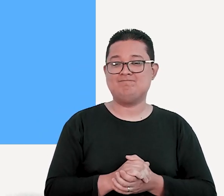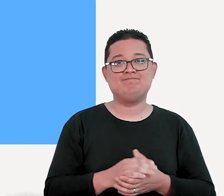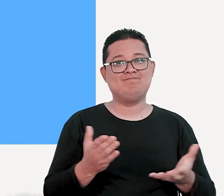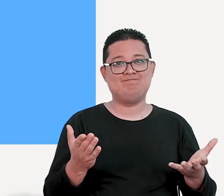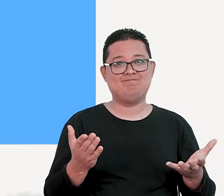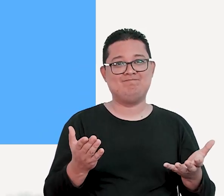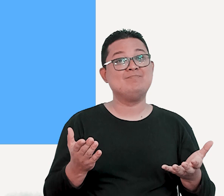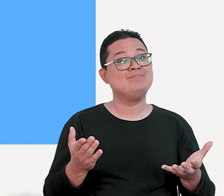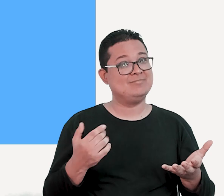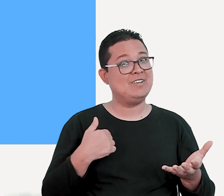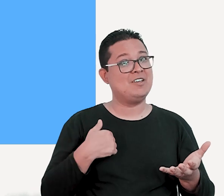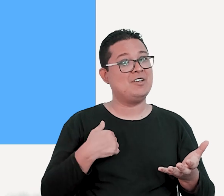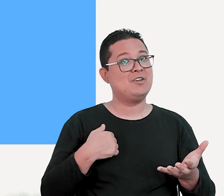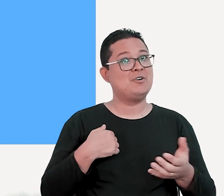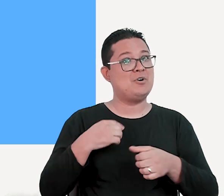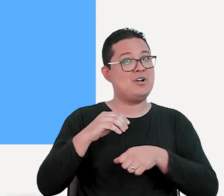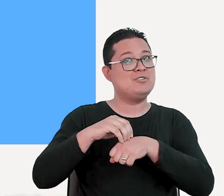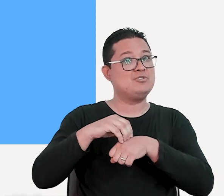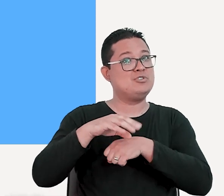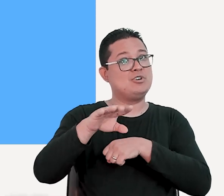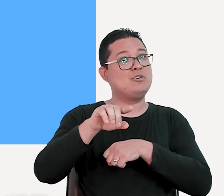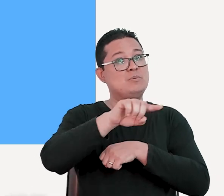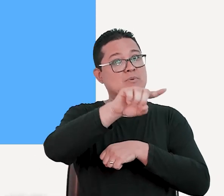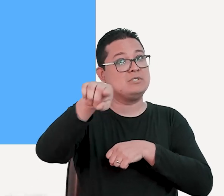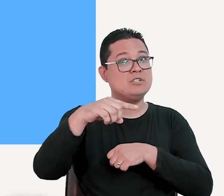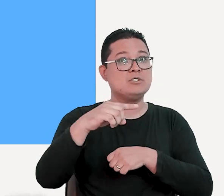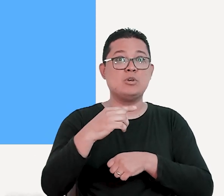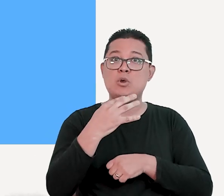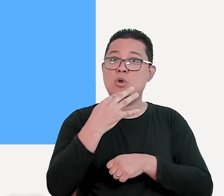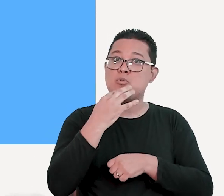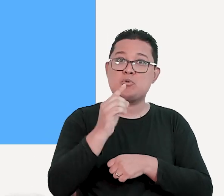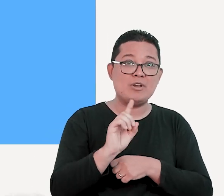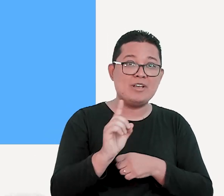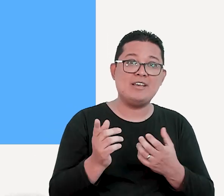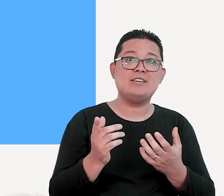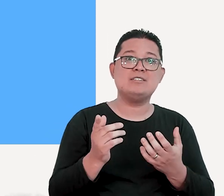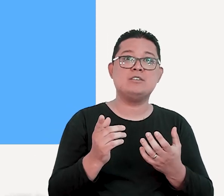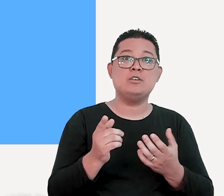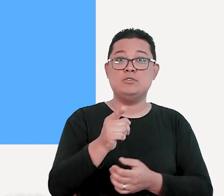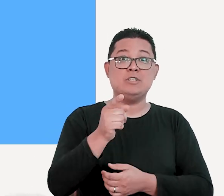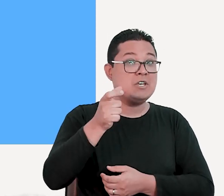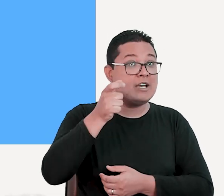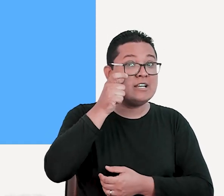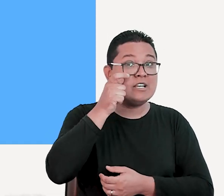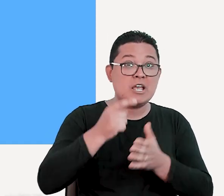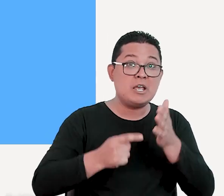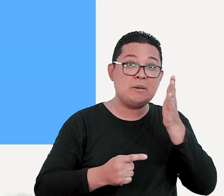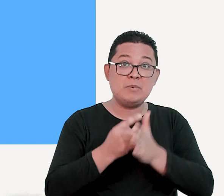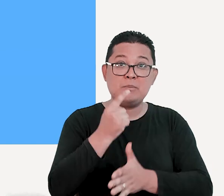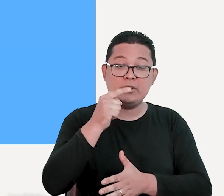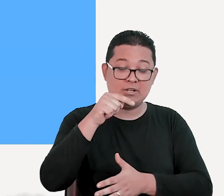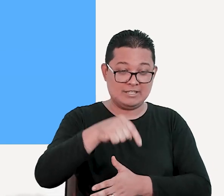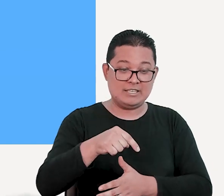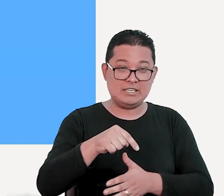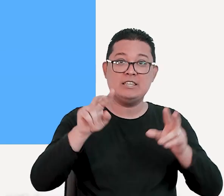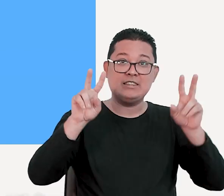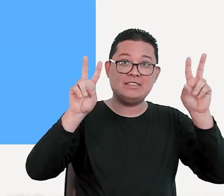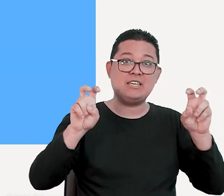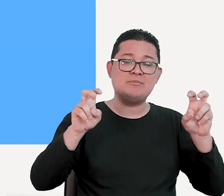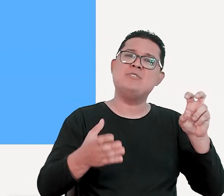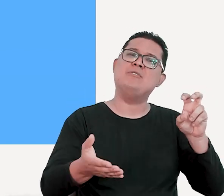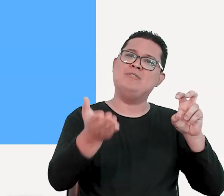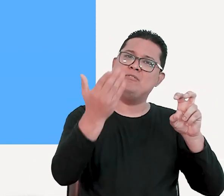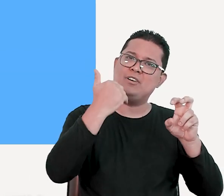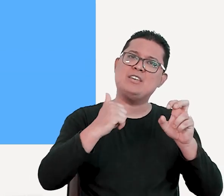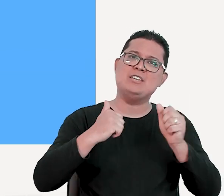recomendo, gente, se você não conhece, tá vindo aqui assistindo pela primeira vez esse conteúdo, segue a